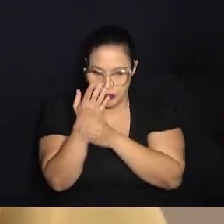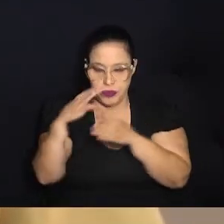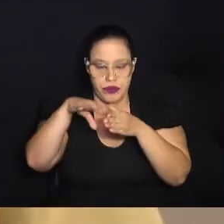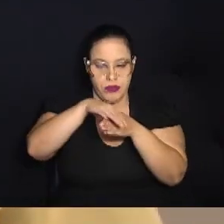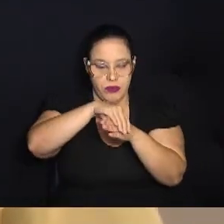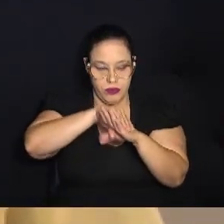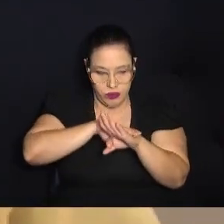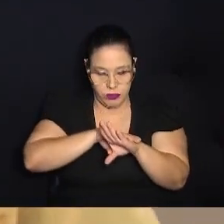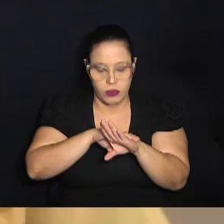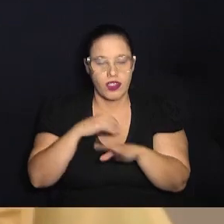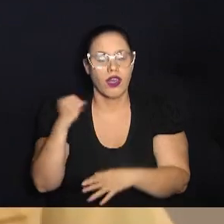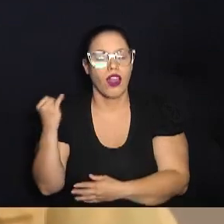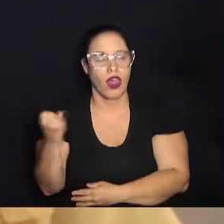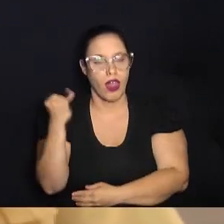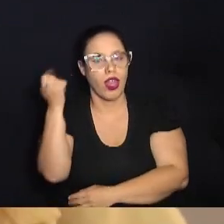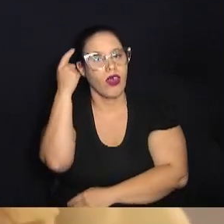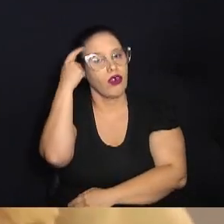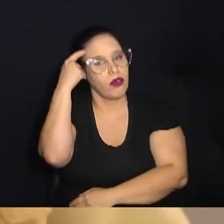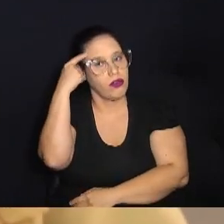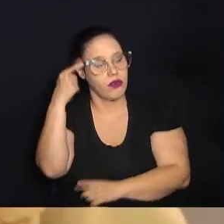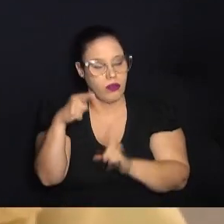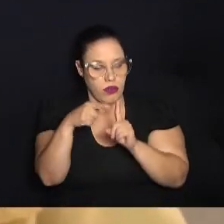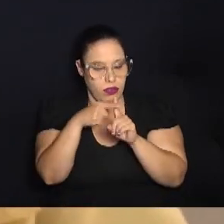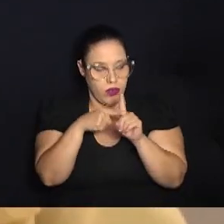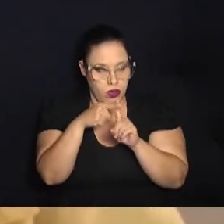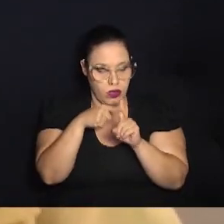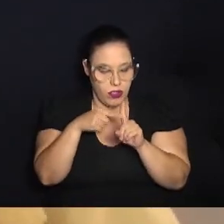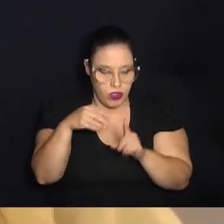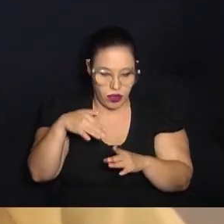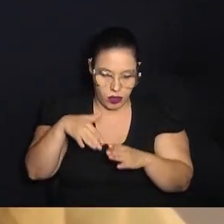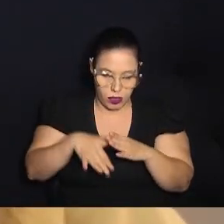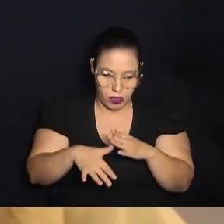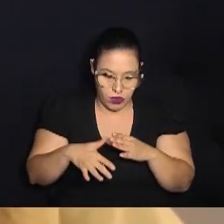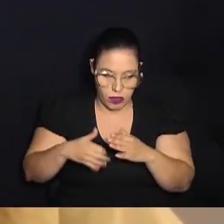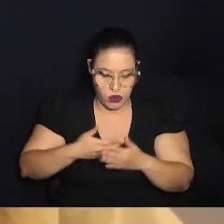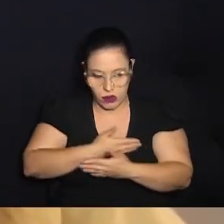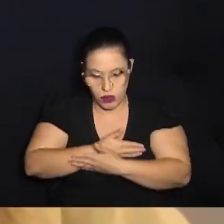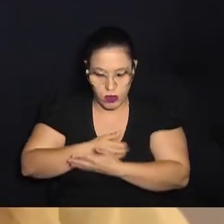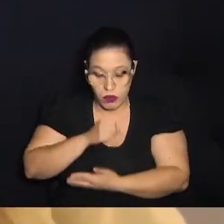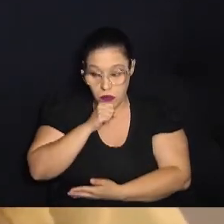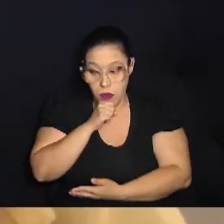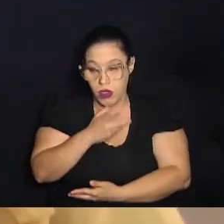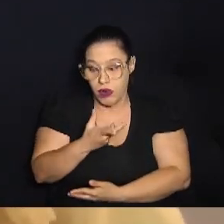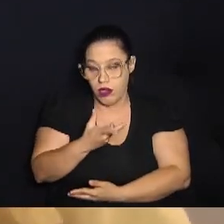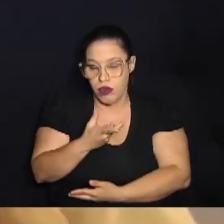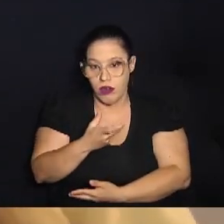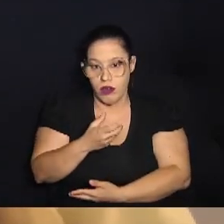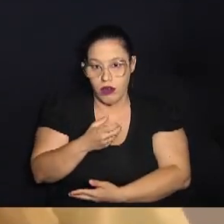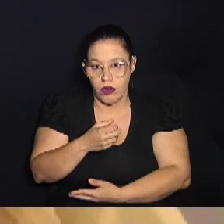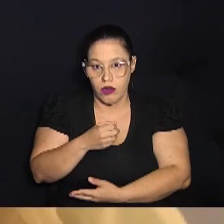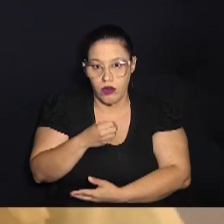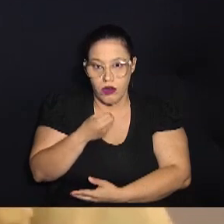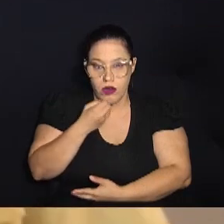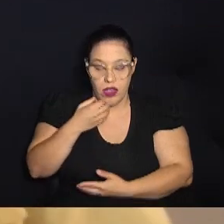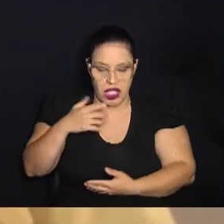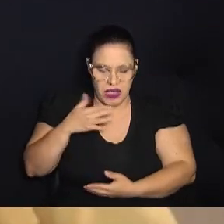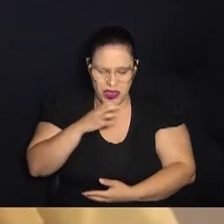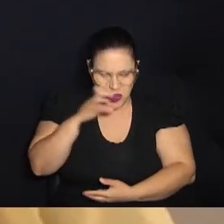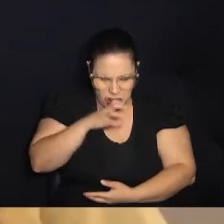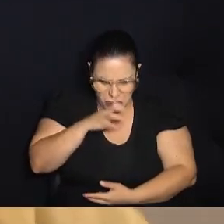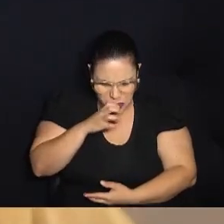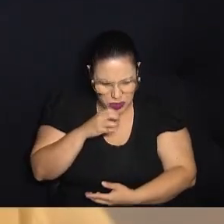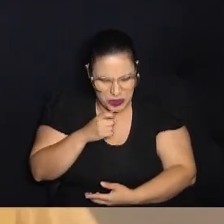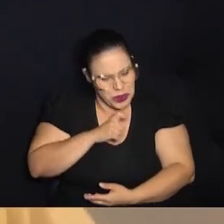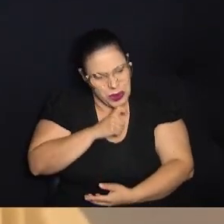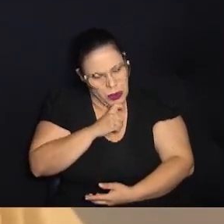é fundamental. Né? Pensar na temperatura da água que eu vou dar um banho nesse meu idoso, numa temperatura ambiente que não seja nem muito quente,